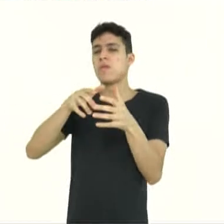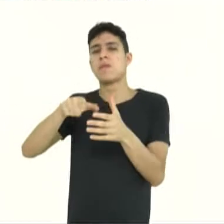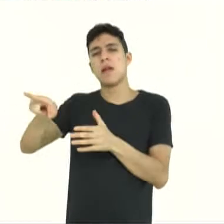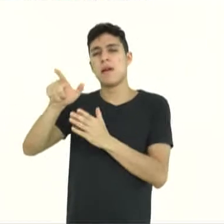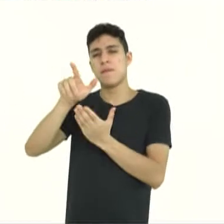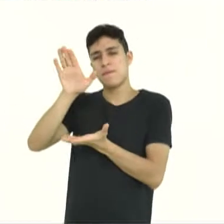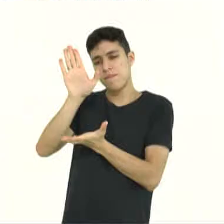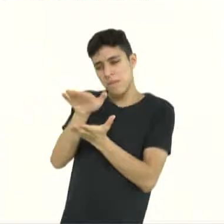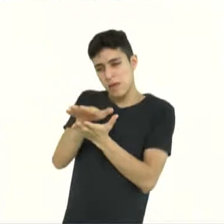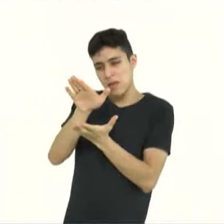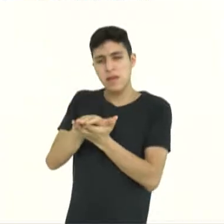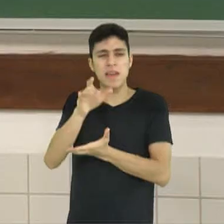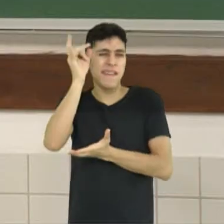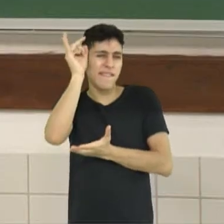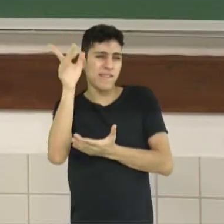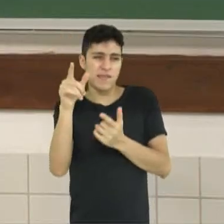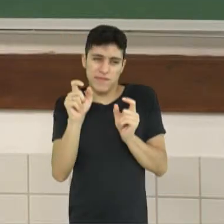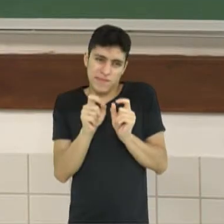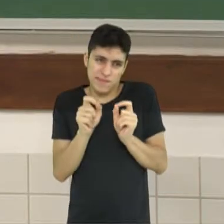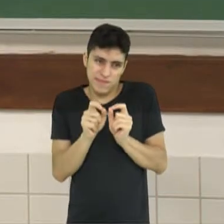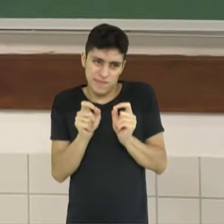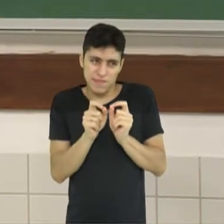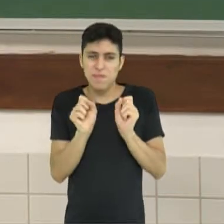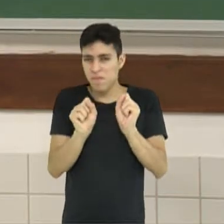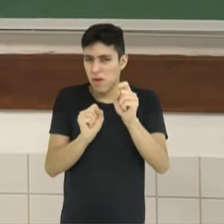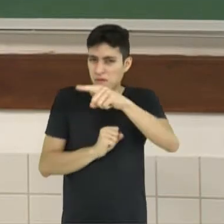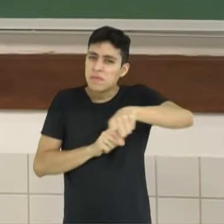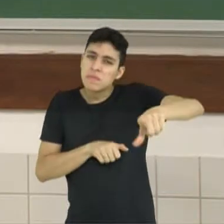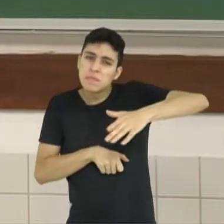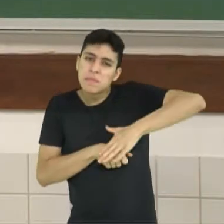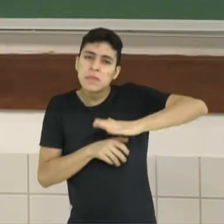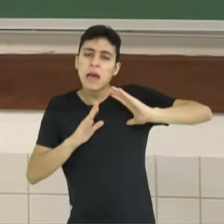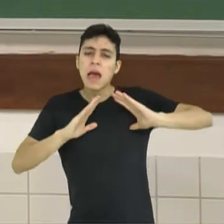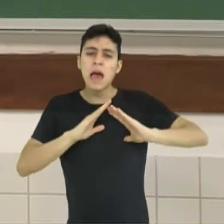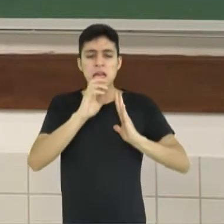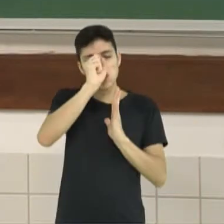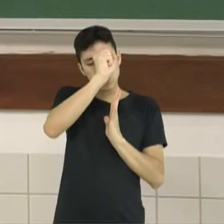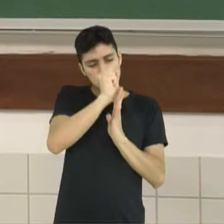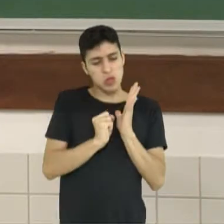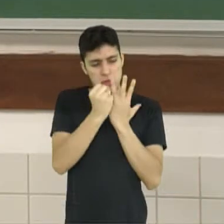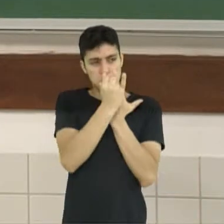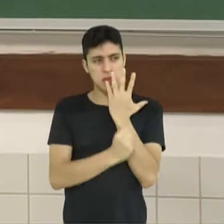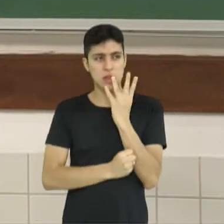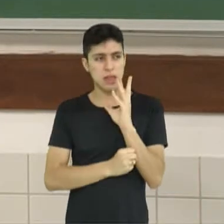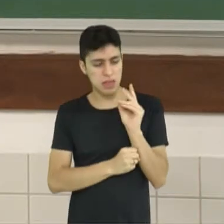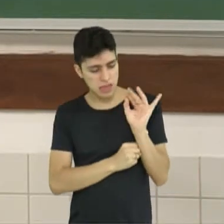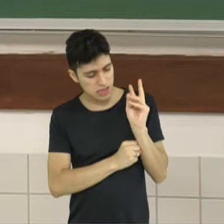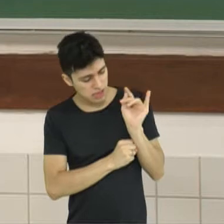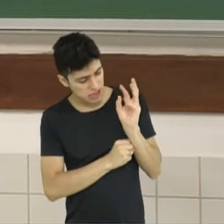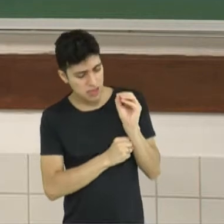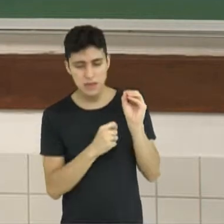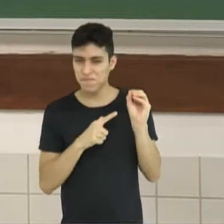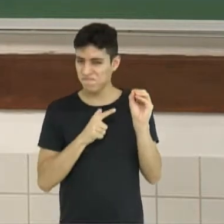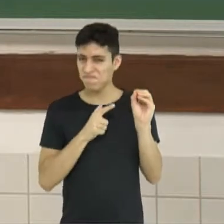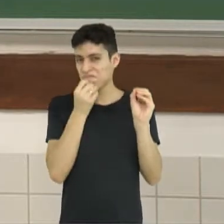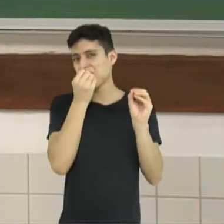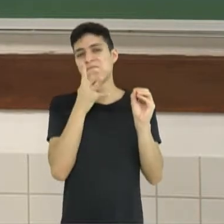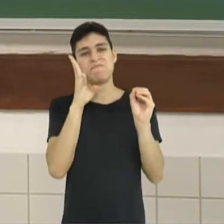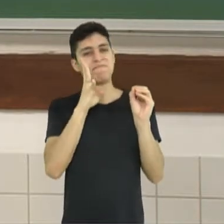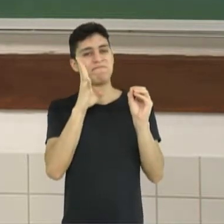vai fazer? Esse é bem fácil de fazer, pode pegar até uma luva em casa e criar. Tem gente que tem aquele dos dedinhos, vale muito a